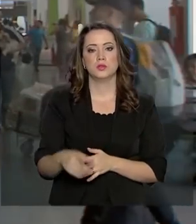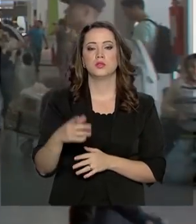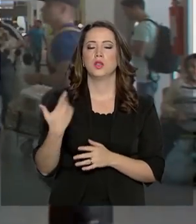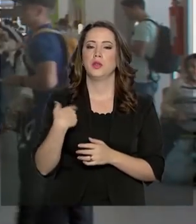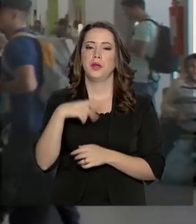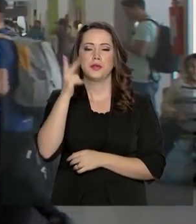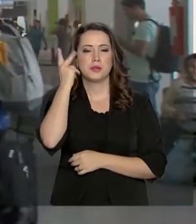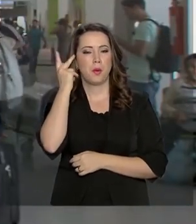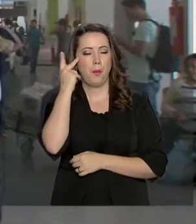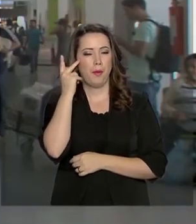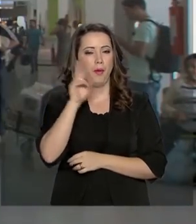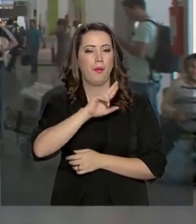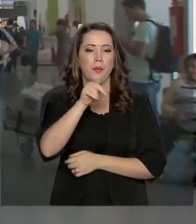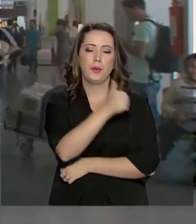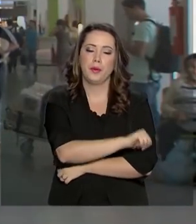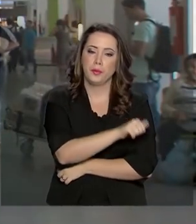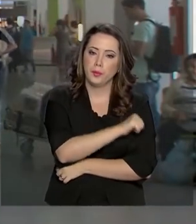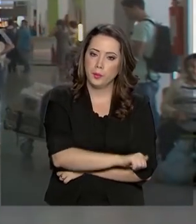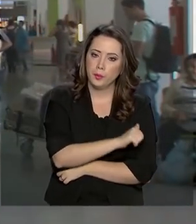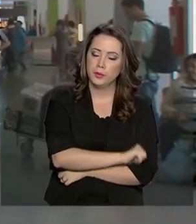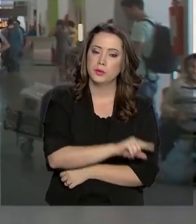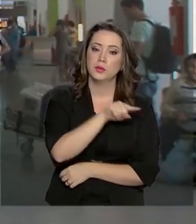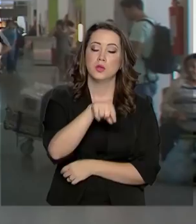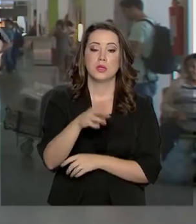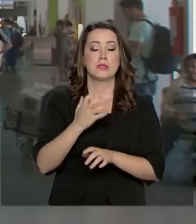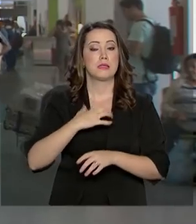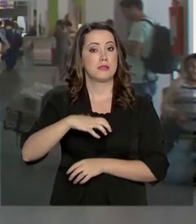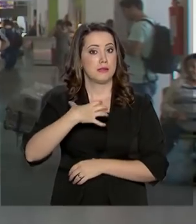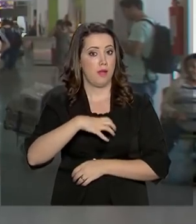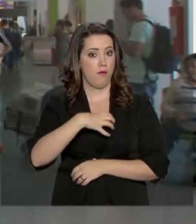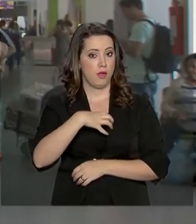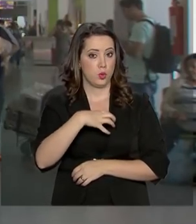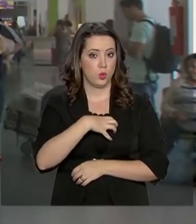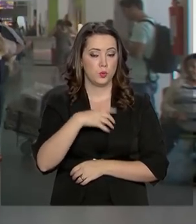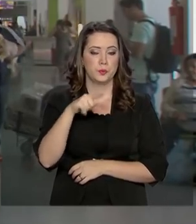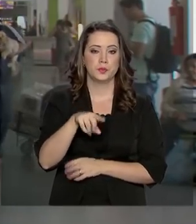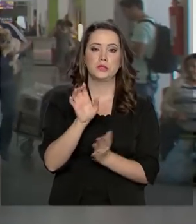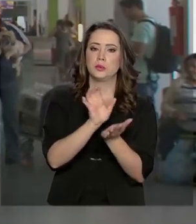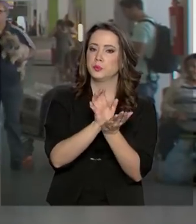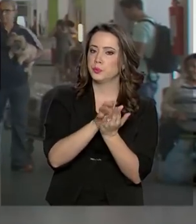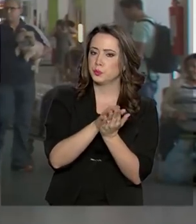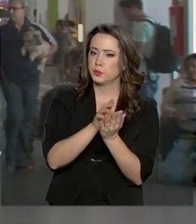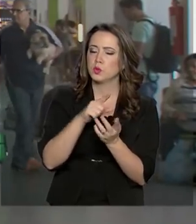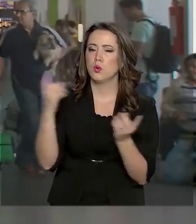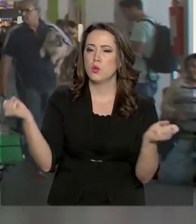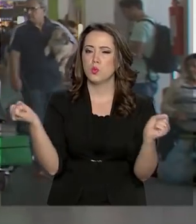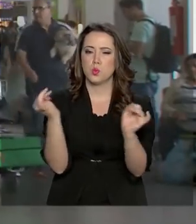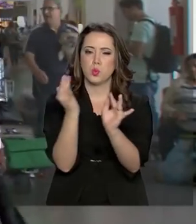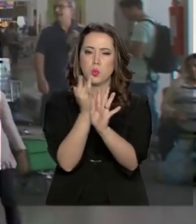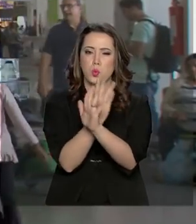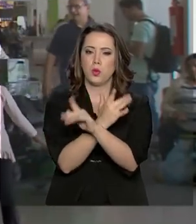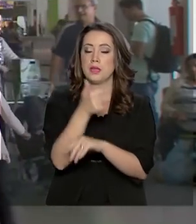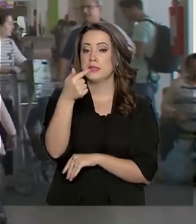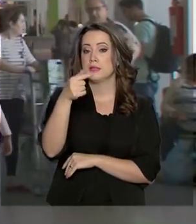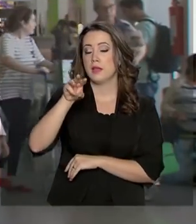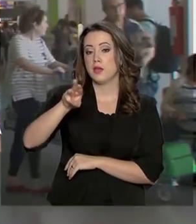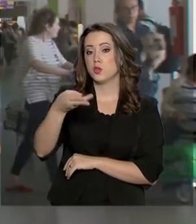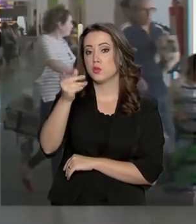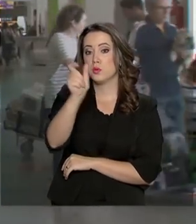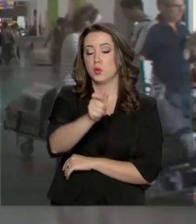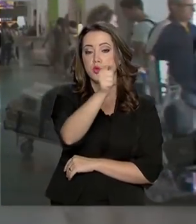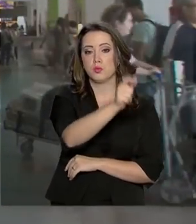Congonhas, Guarulhos, Galeão, Santos Dumont, Salvador e Recife, o movimento deve ser de 7 milhões